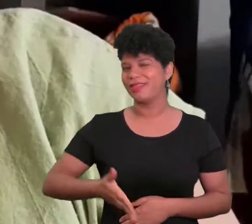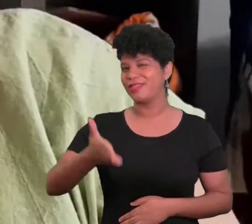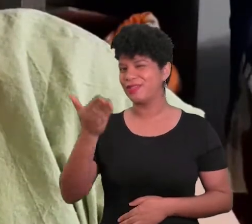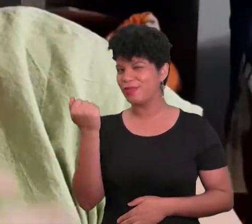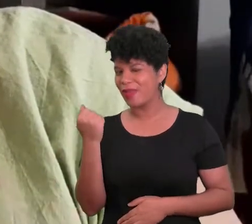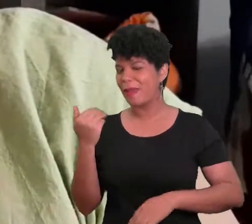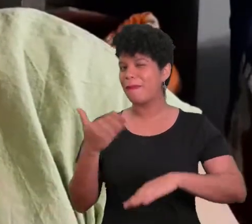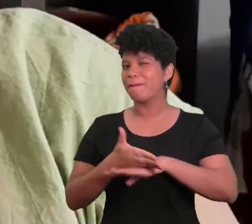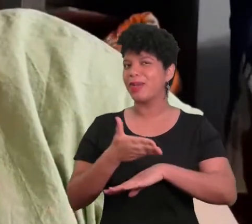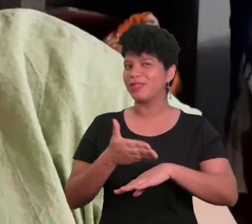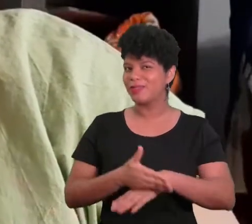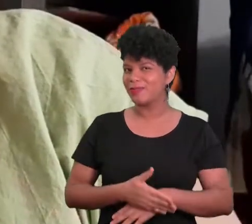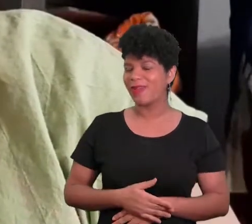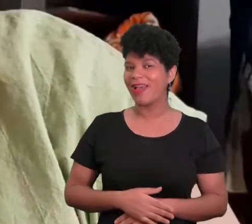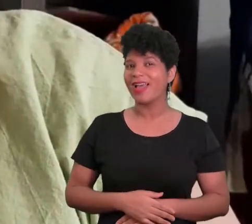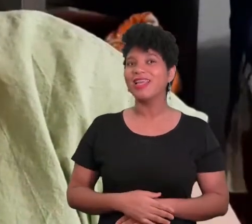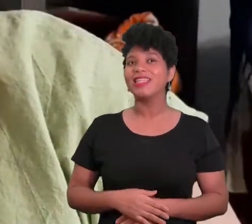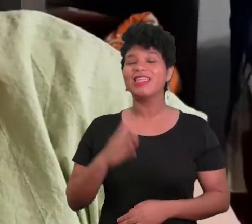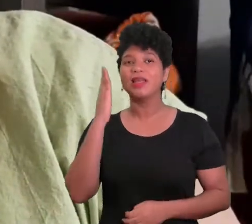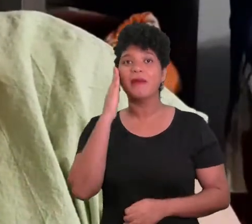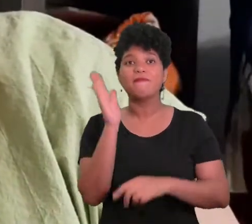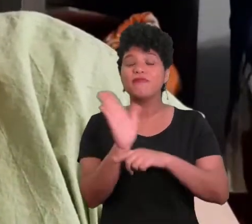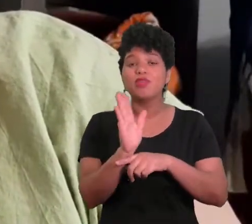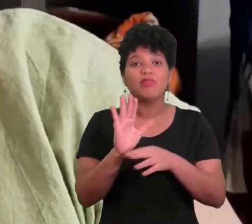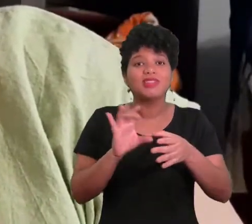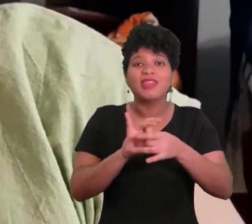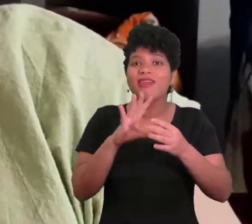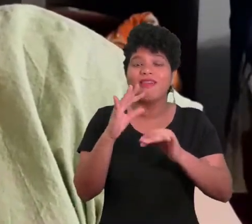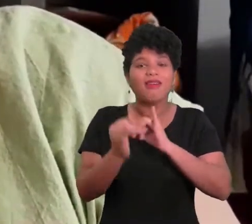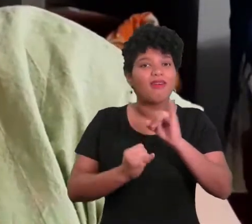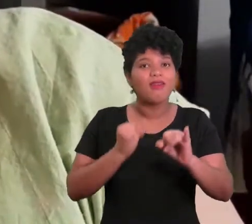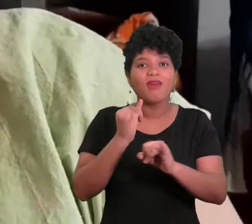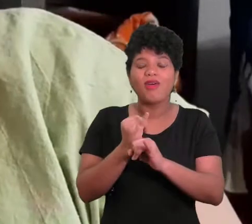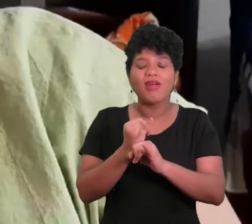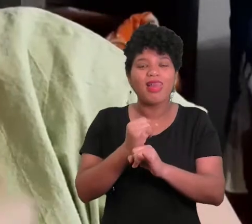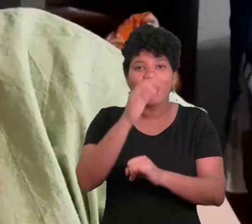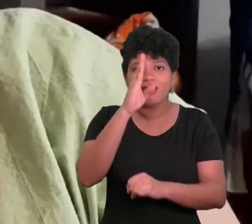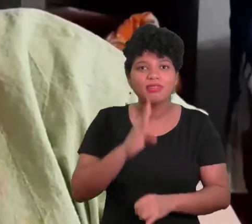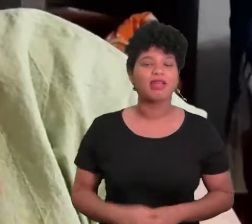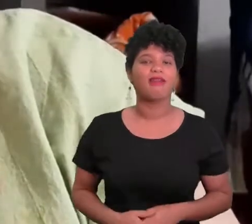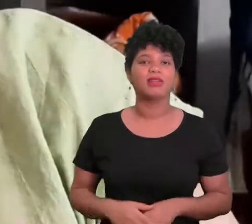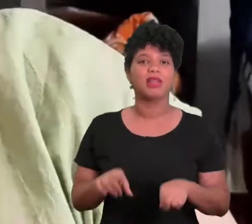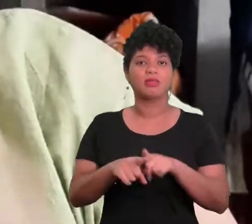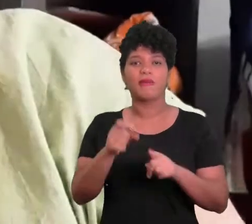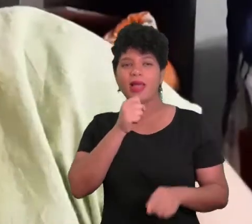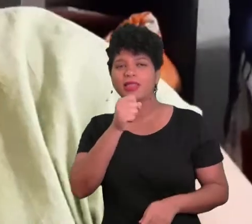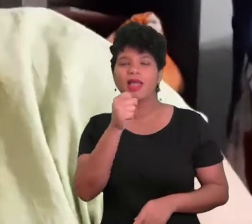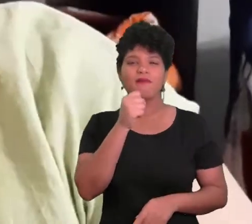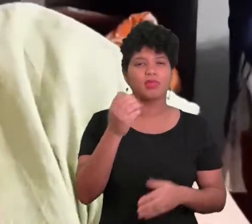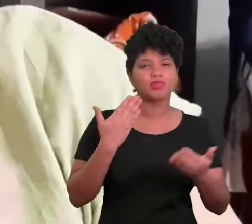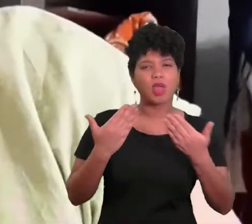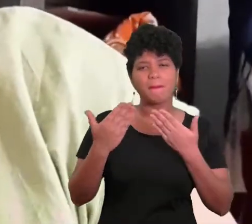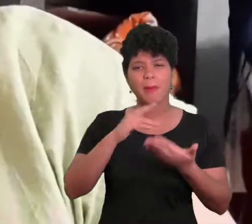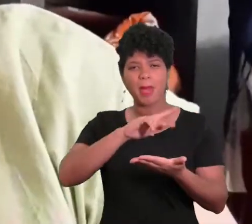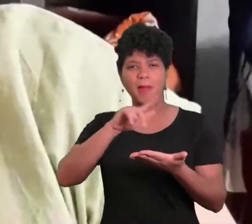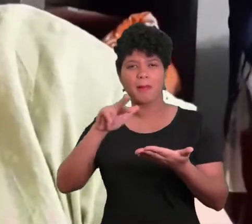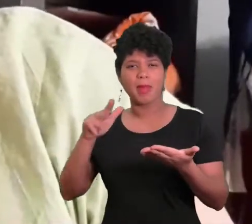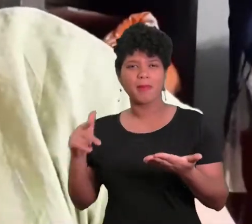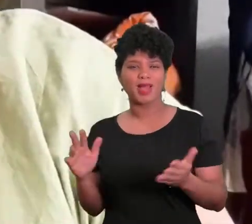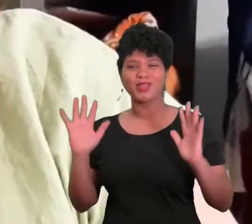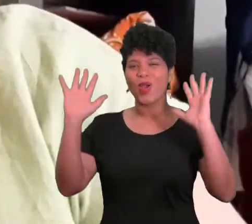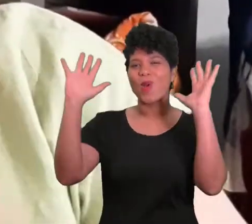a gente, assistir filmes gratuitos online, encontros e debates e diálogos e